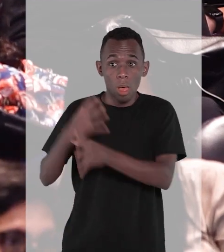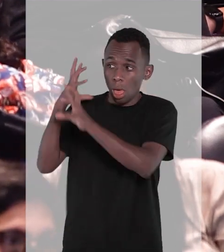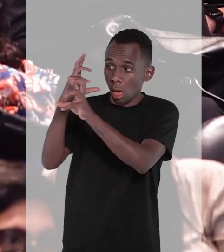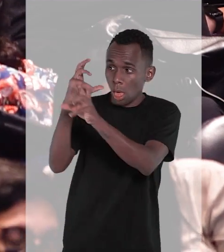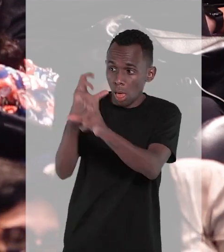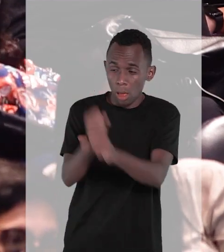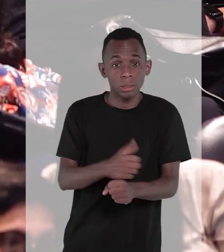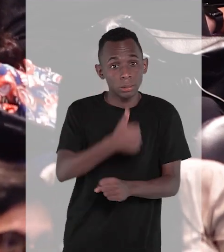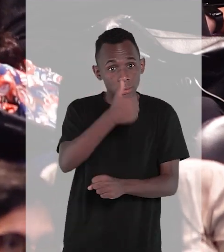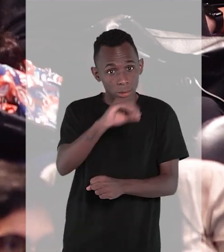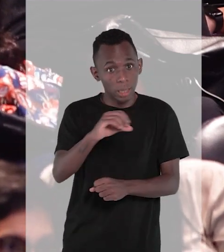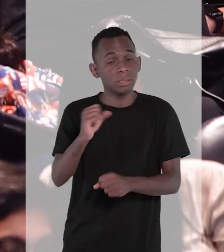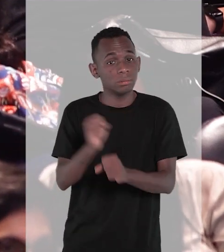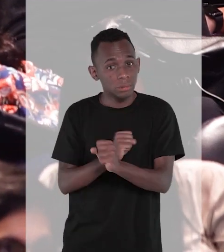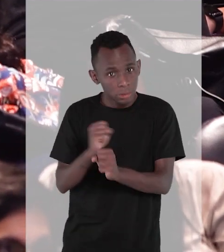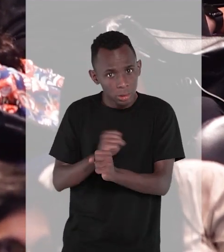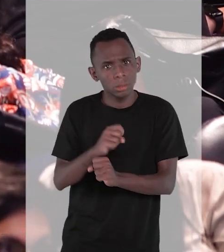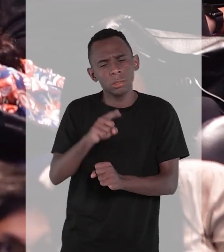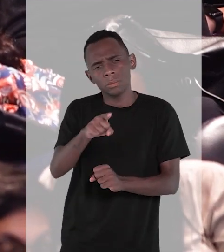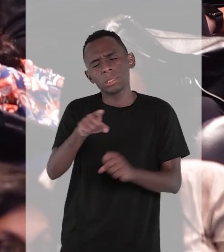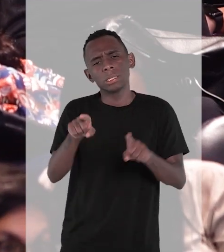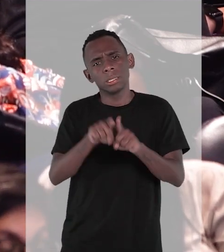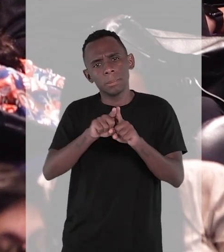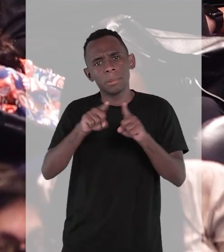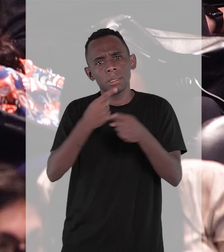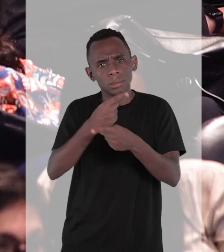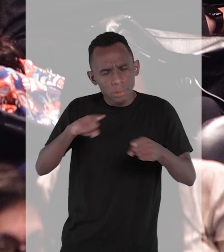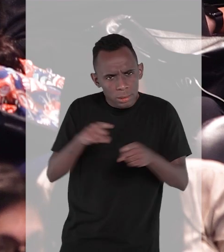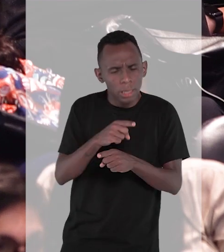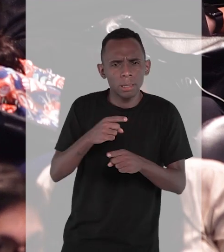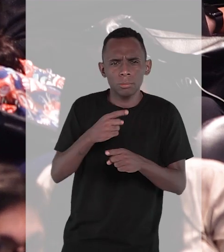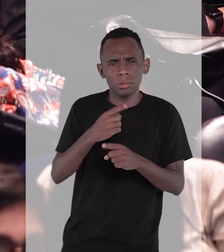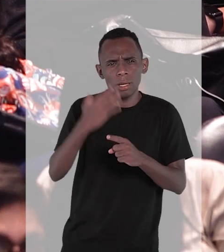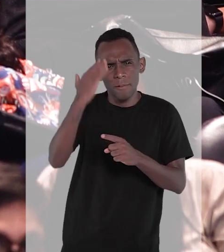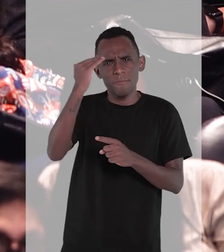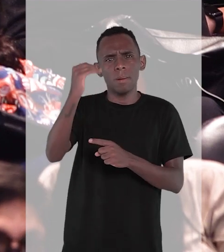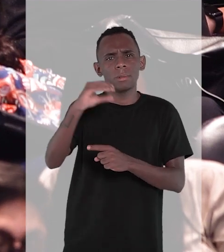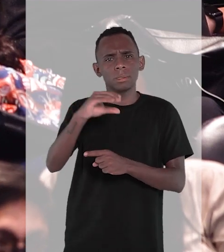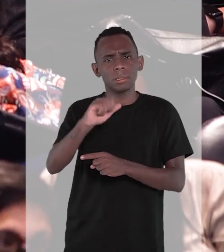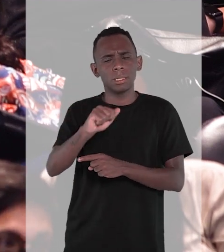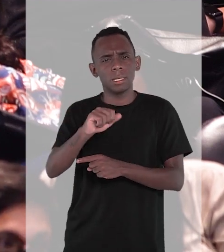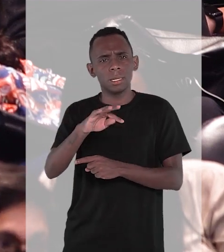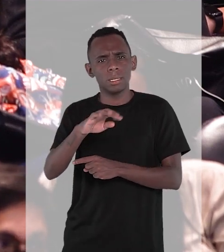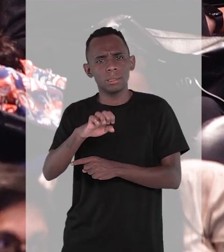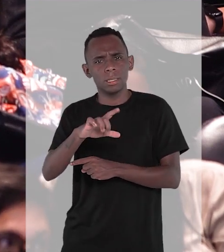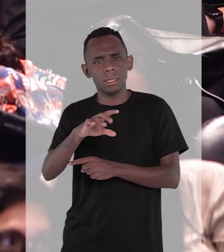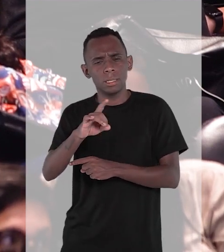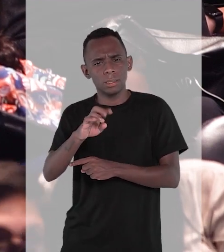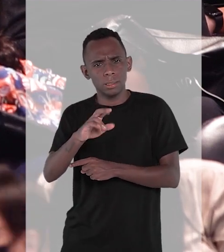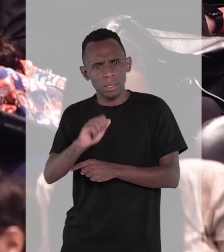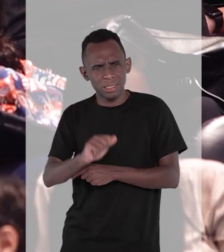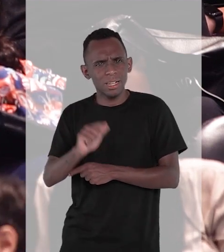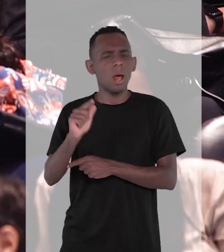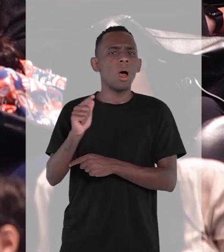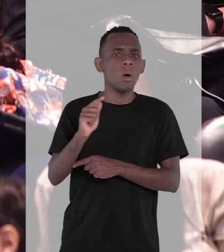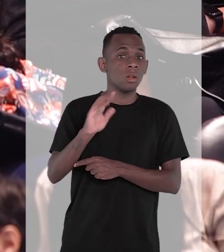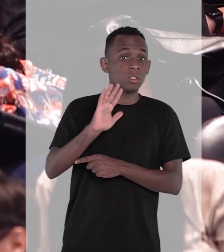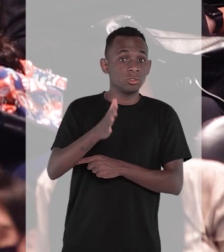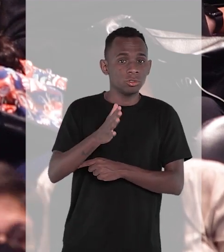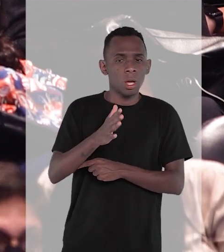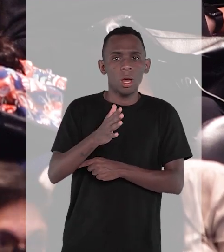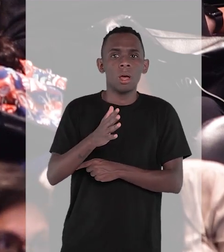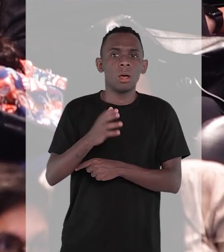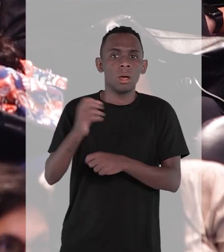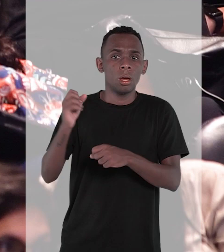completa 10 anos. Você tem também um dos grandes sucessos seu, que é Catedral, que, se não falha a memória, está